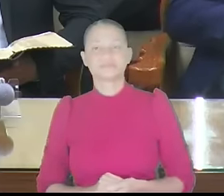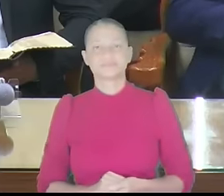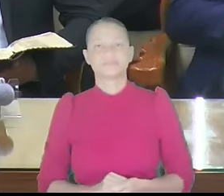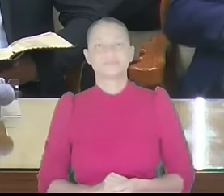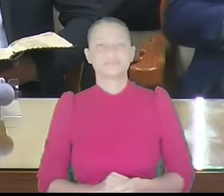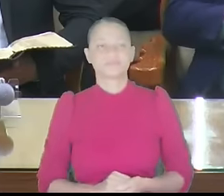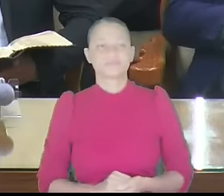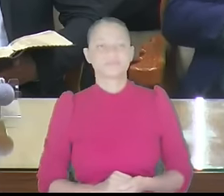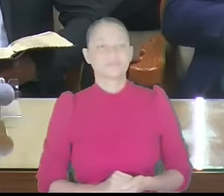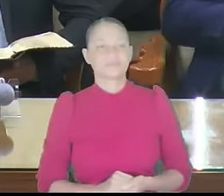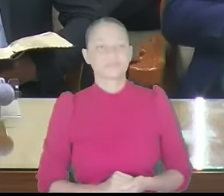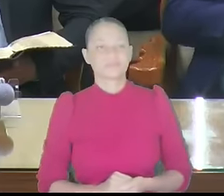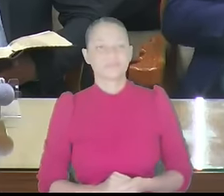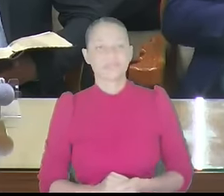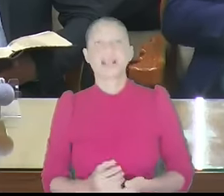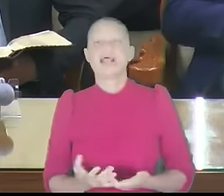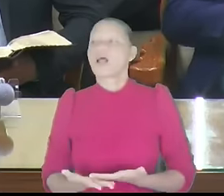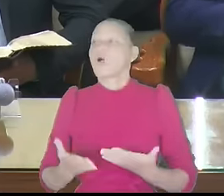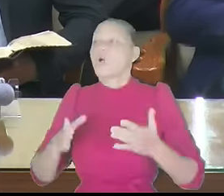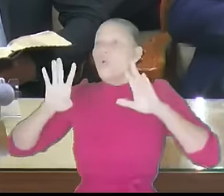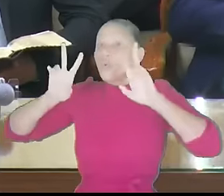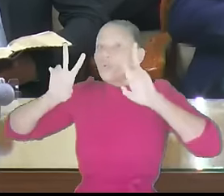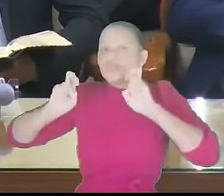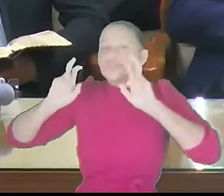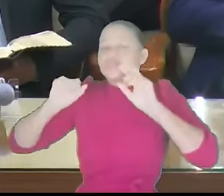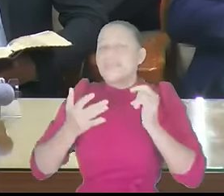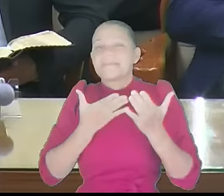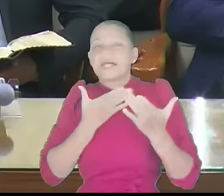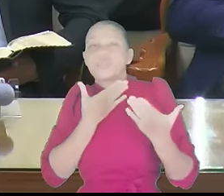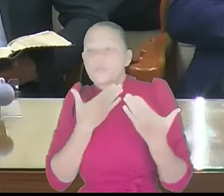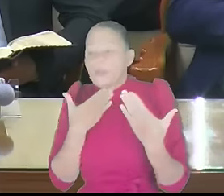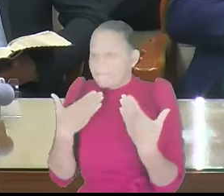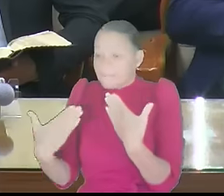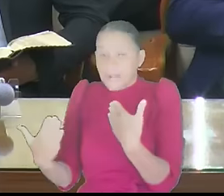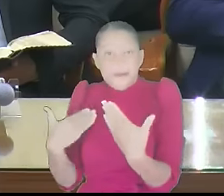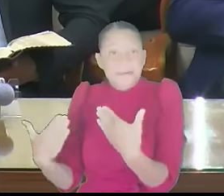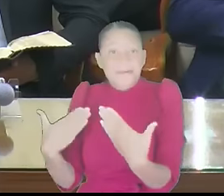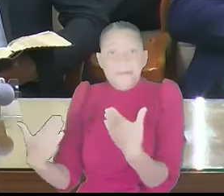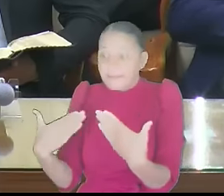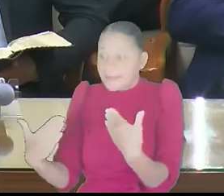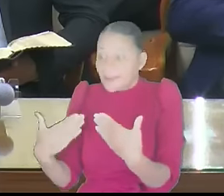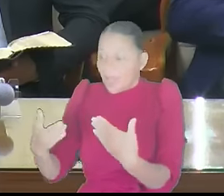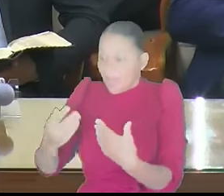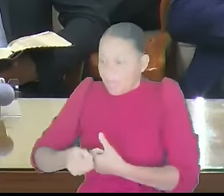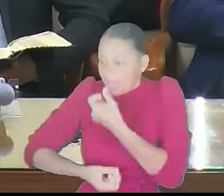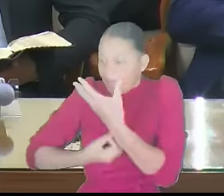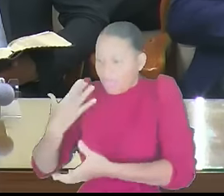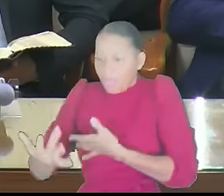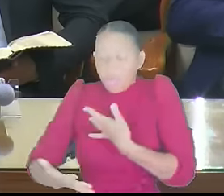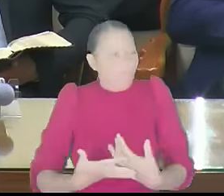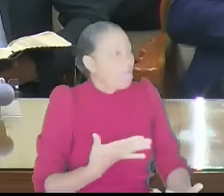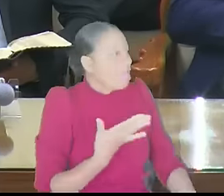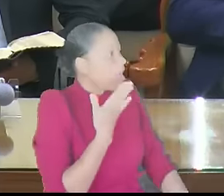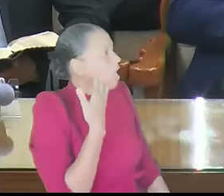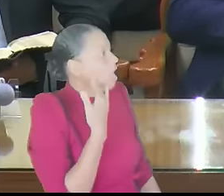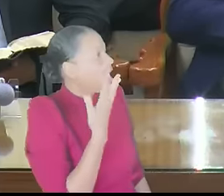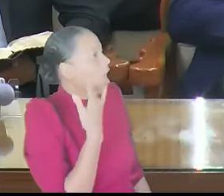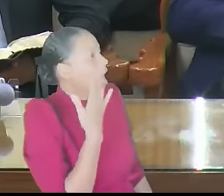A conversa da noiva descrevendo quem era o amado terminou apaixonando as